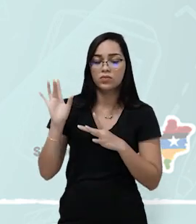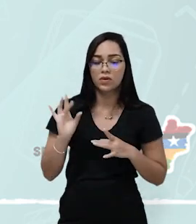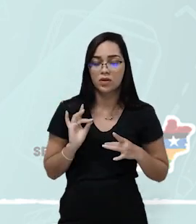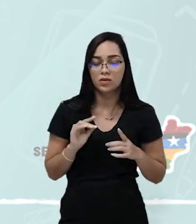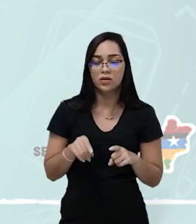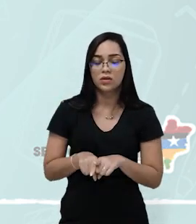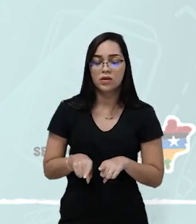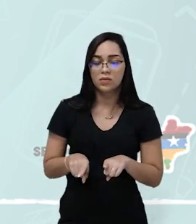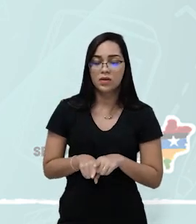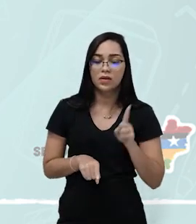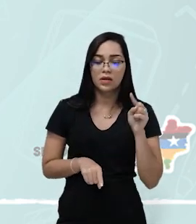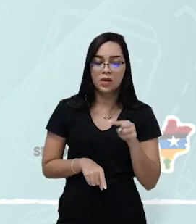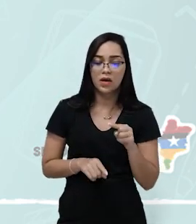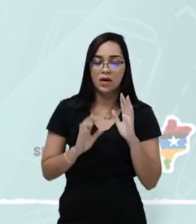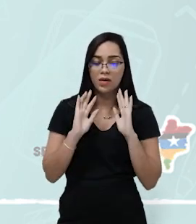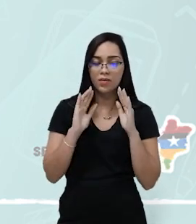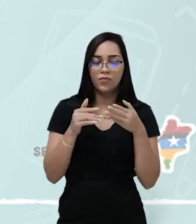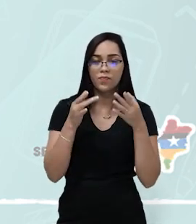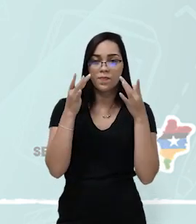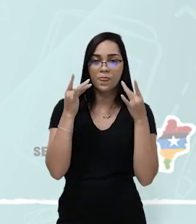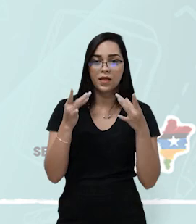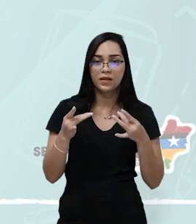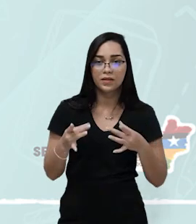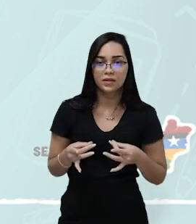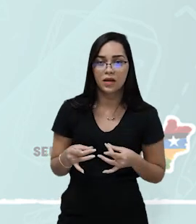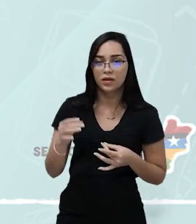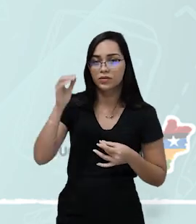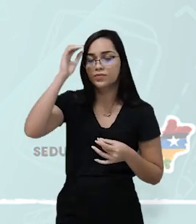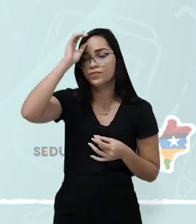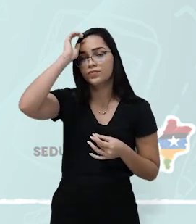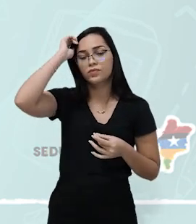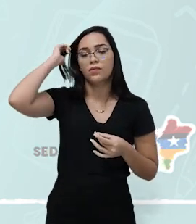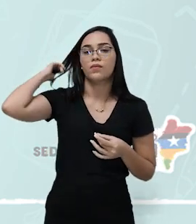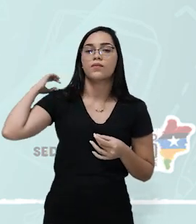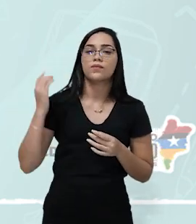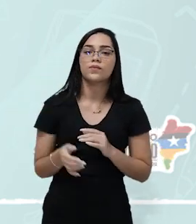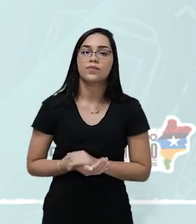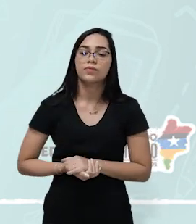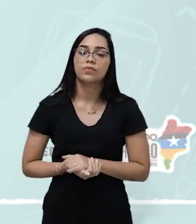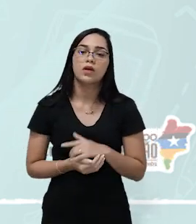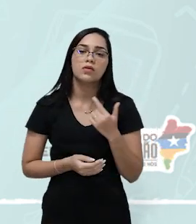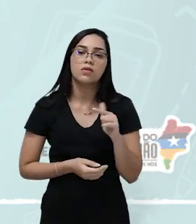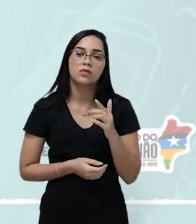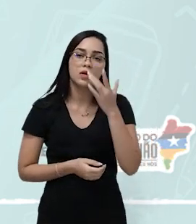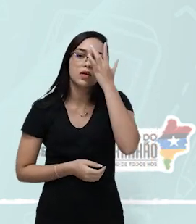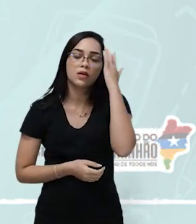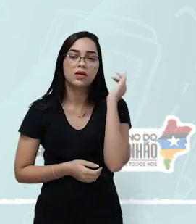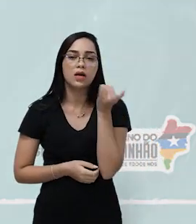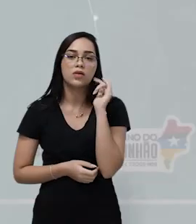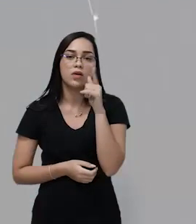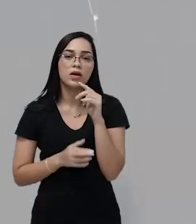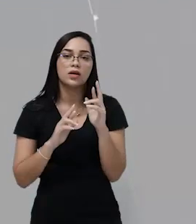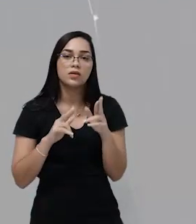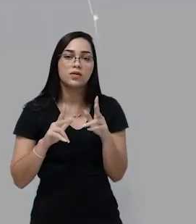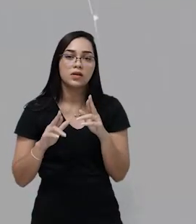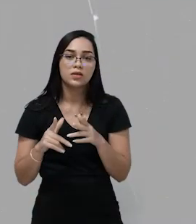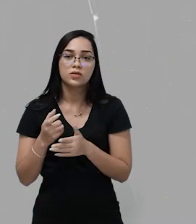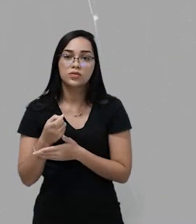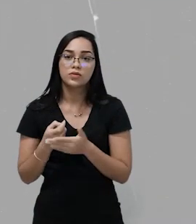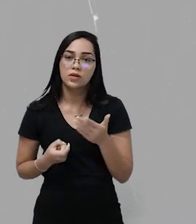próprios personagens que o enredo é paulatinamente retratado. Então, gente, não tem narrador, essa é a diferença do